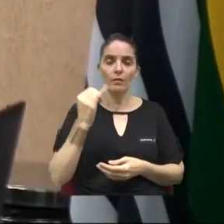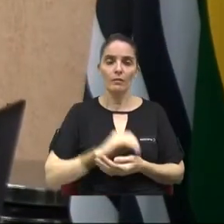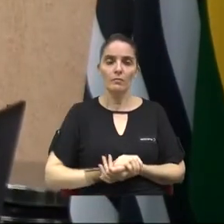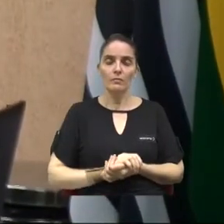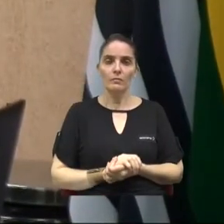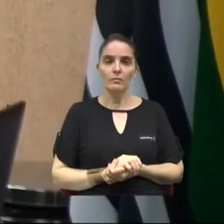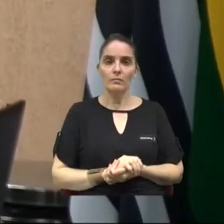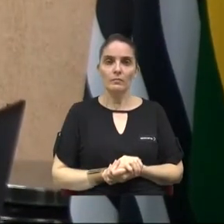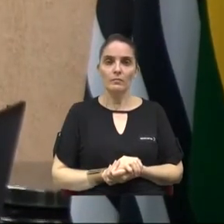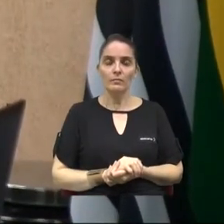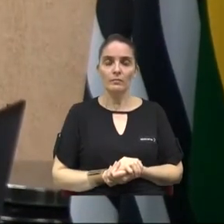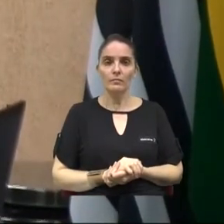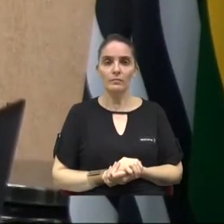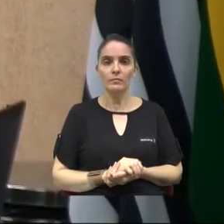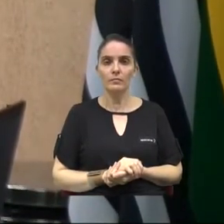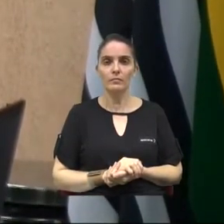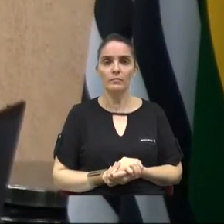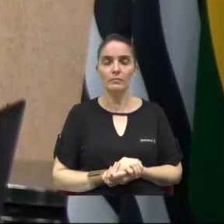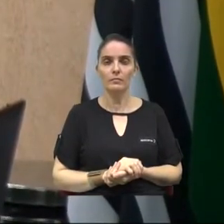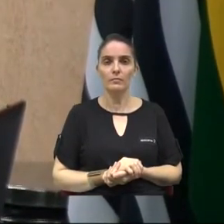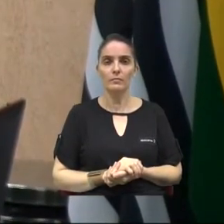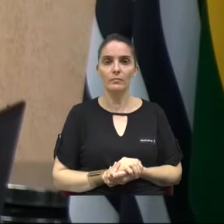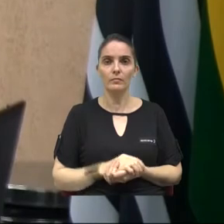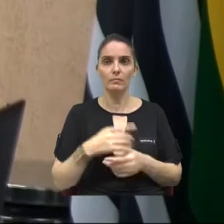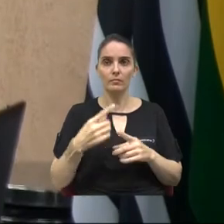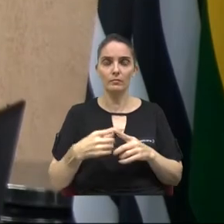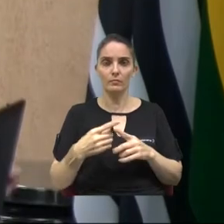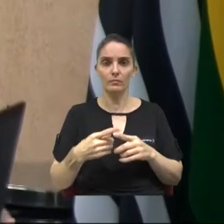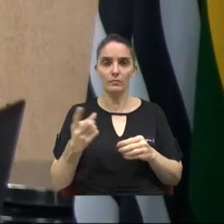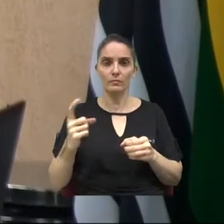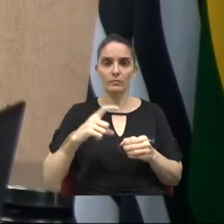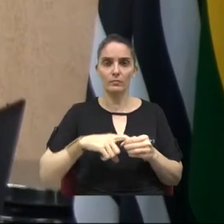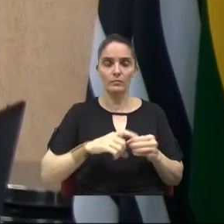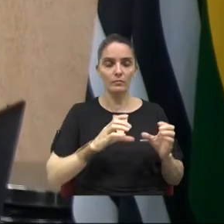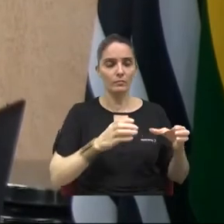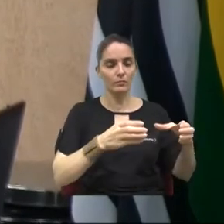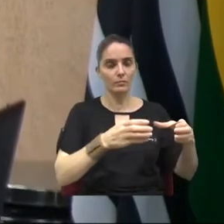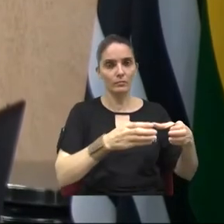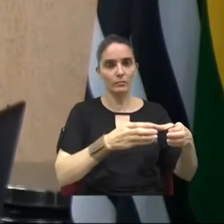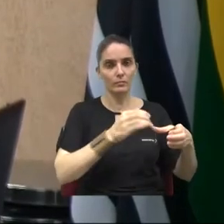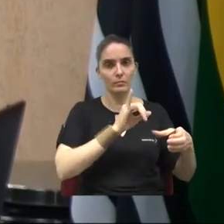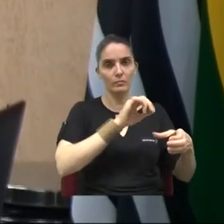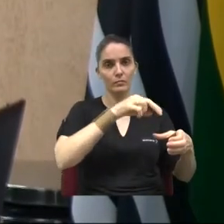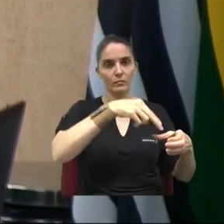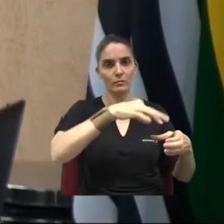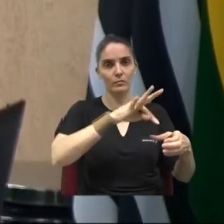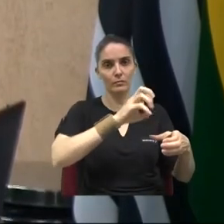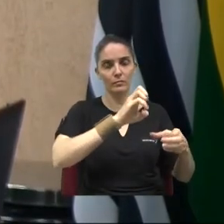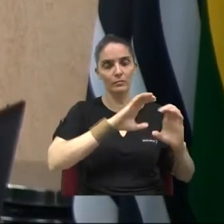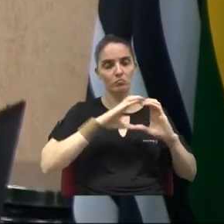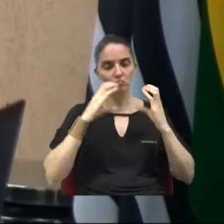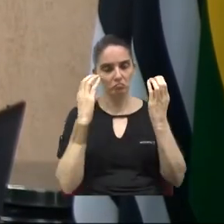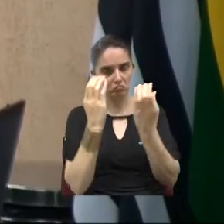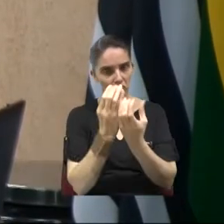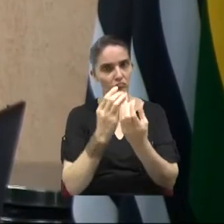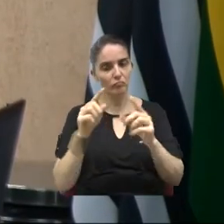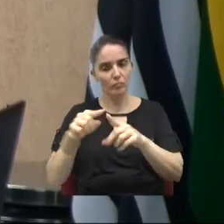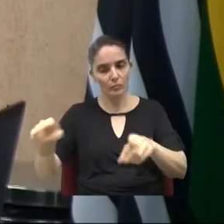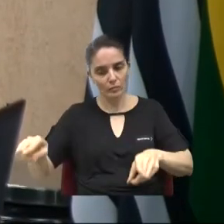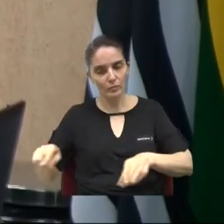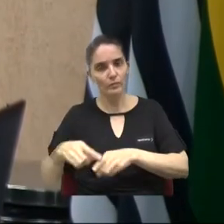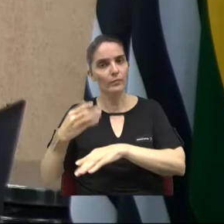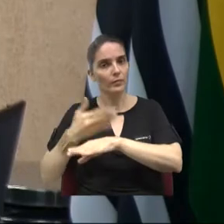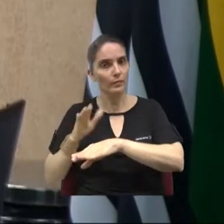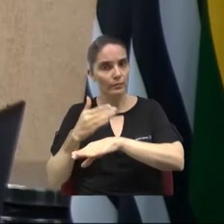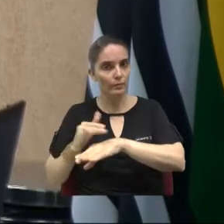que retorna ali para a Internacional, até um futuro campo ali para treinamento, né, Celso?